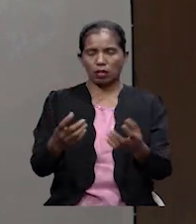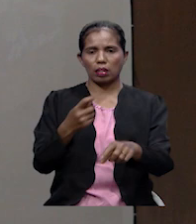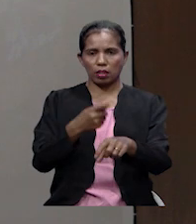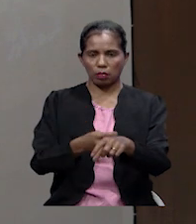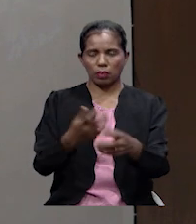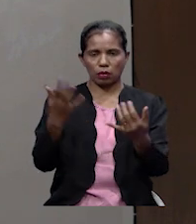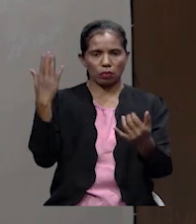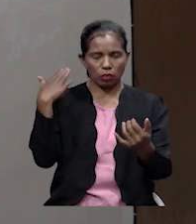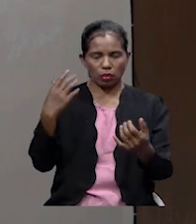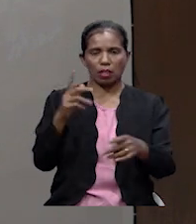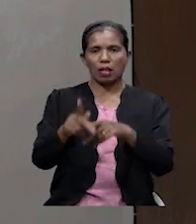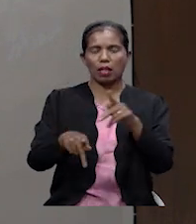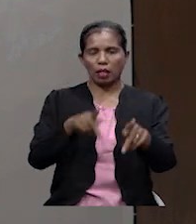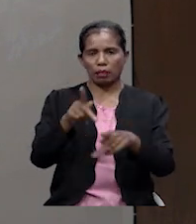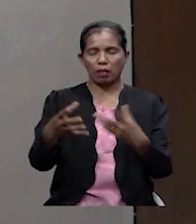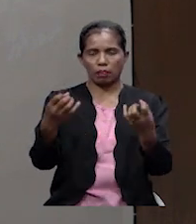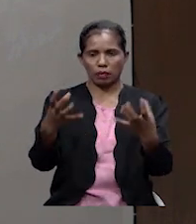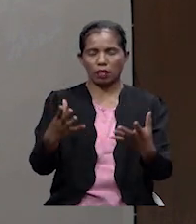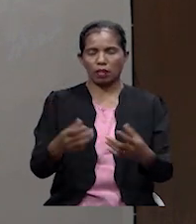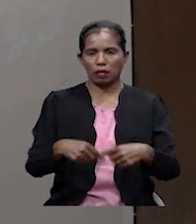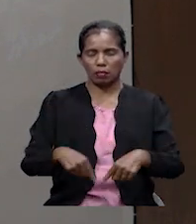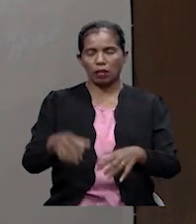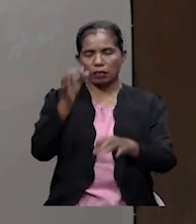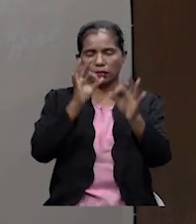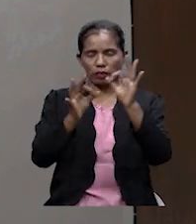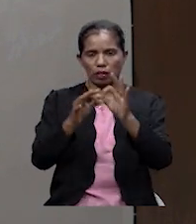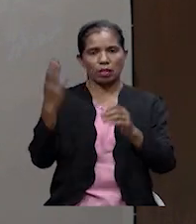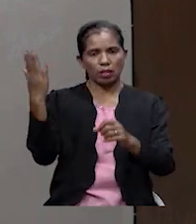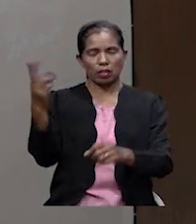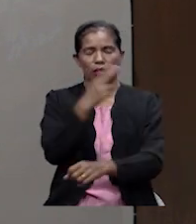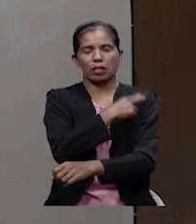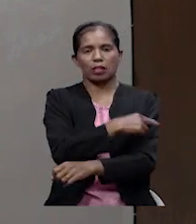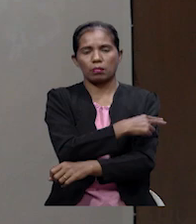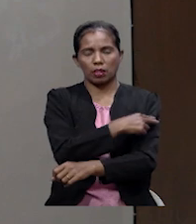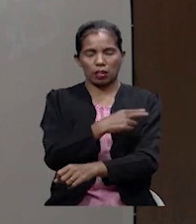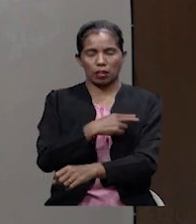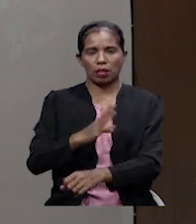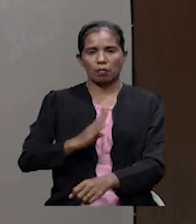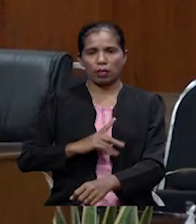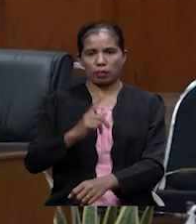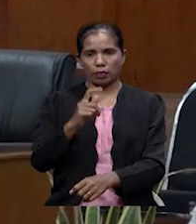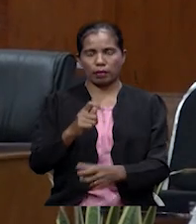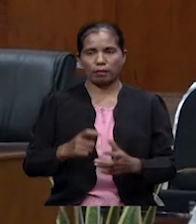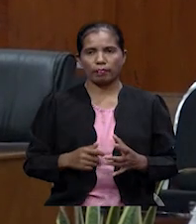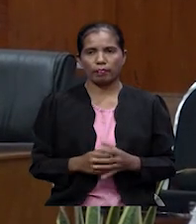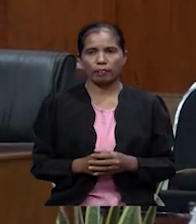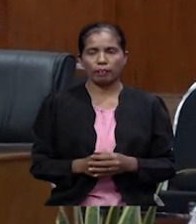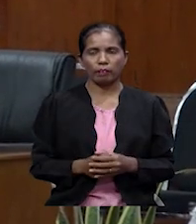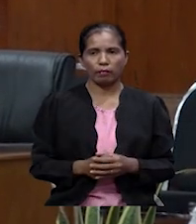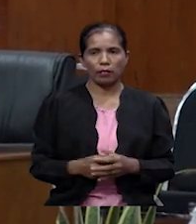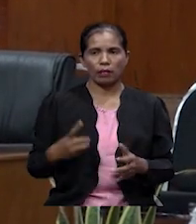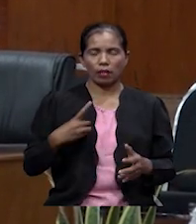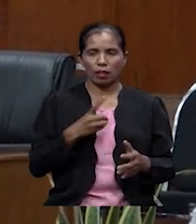ne e ma barak confiança ba e hospital ou ba clínica Bairro Pite. Nunemos